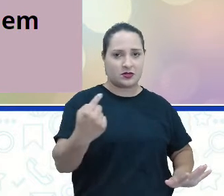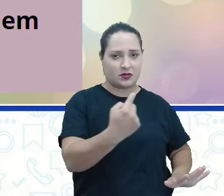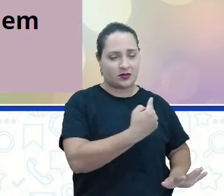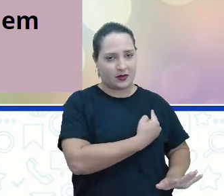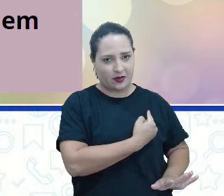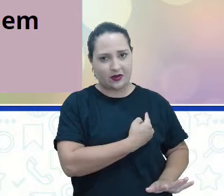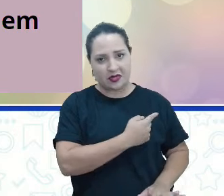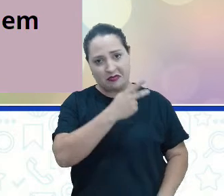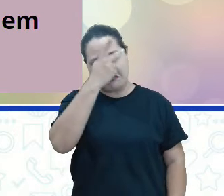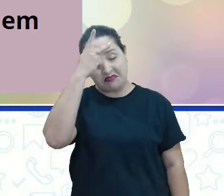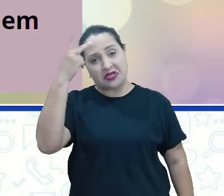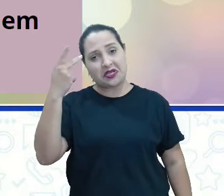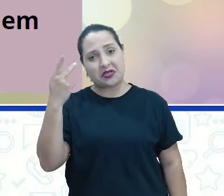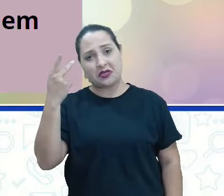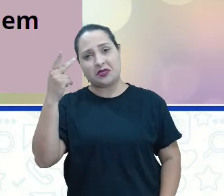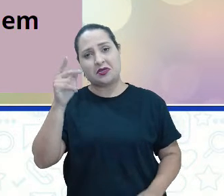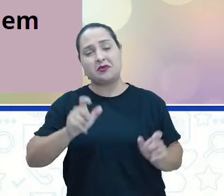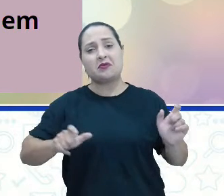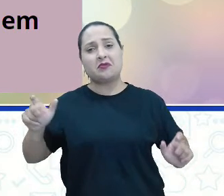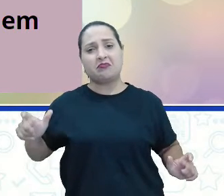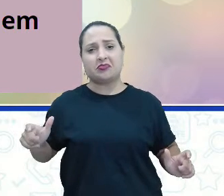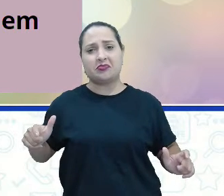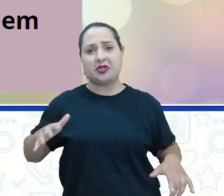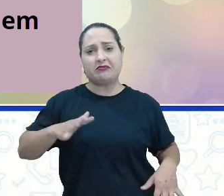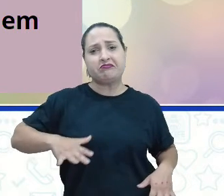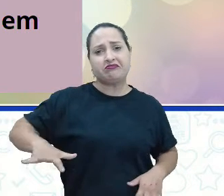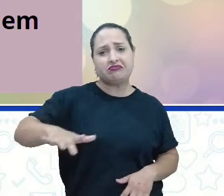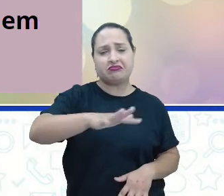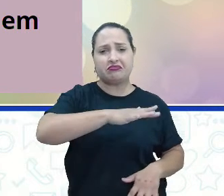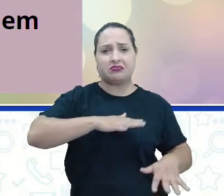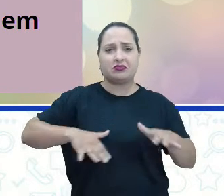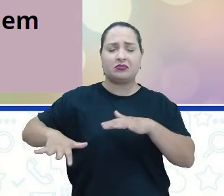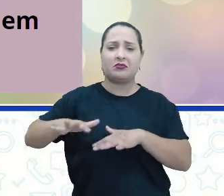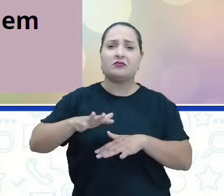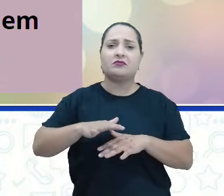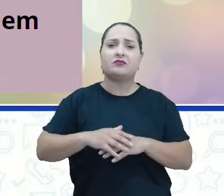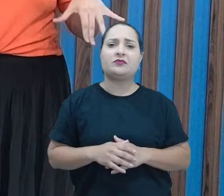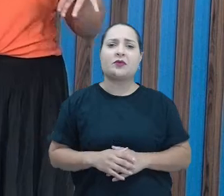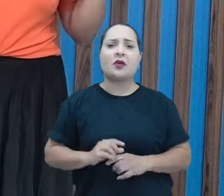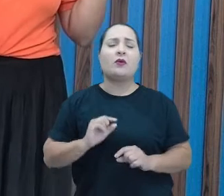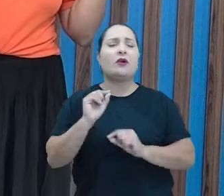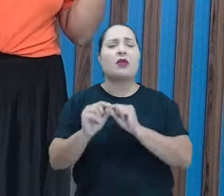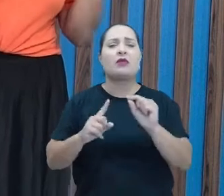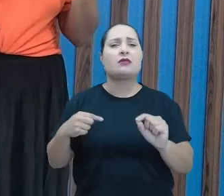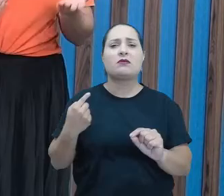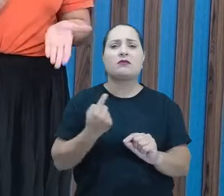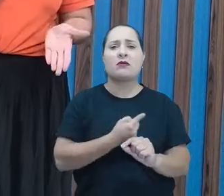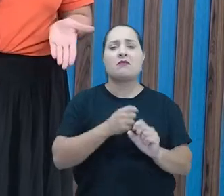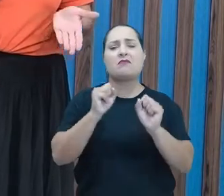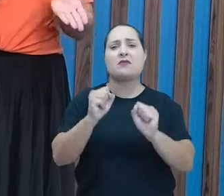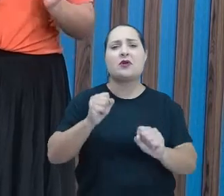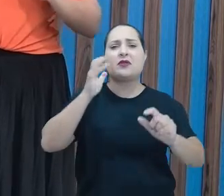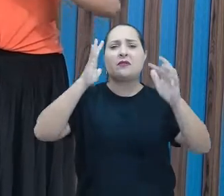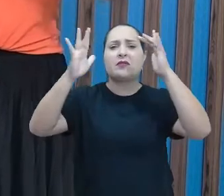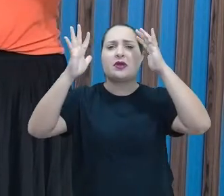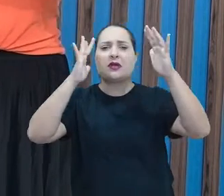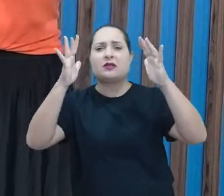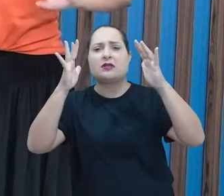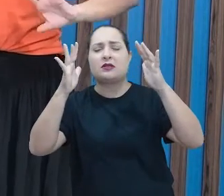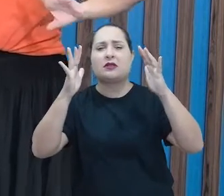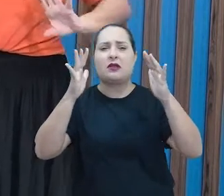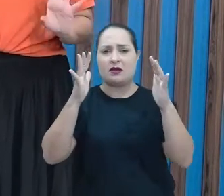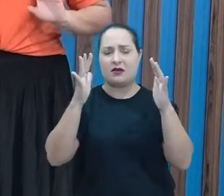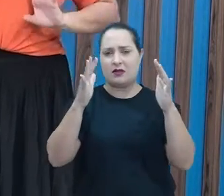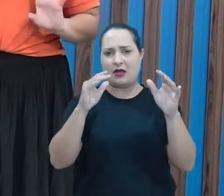né, pessoas civis, o que a gente pode fazer para a gente ir repensando esses estereótipos, a gente